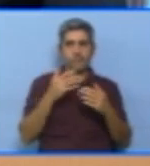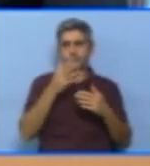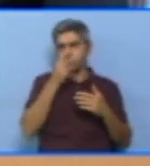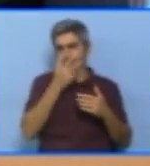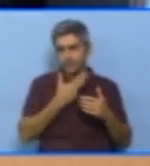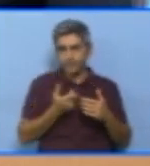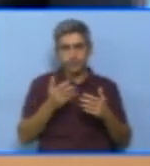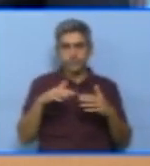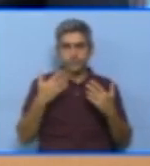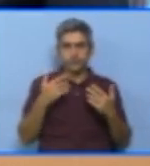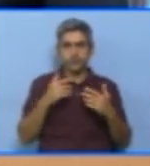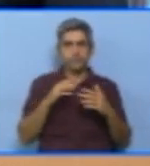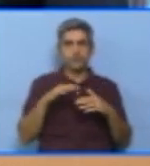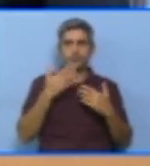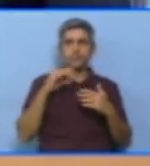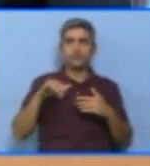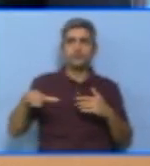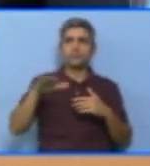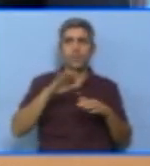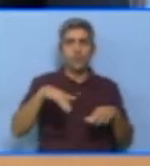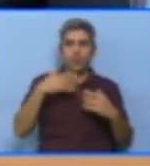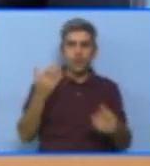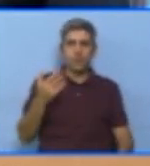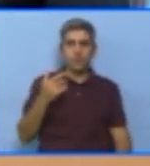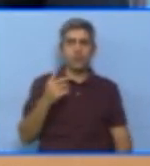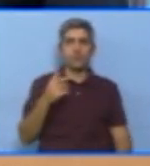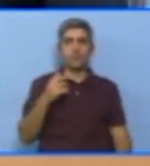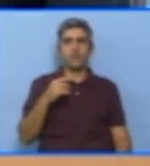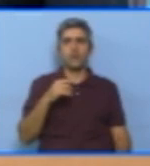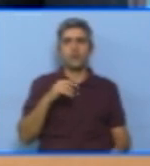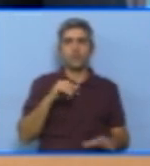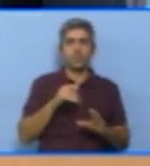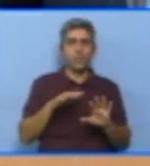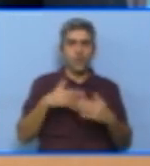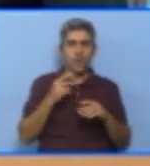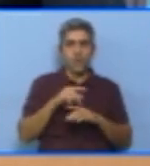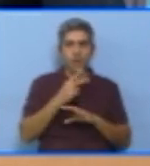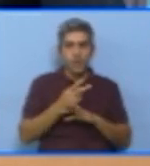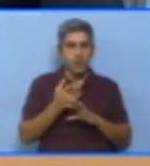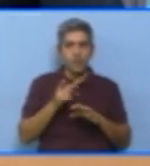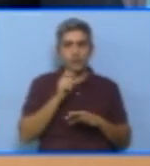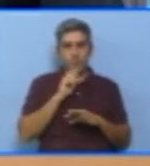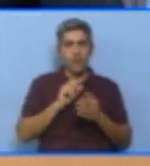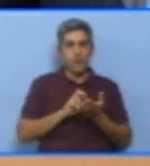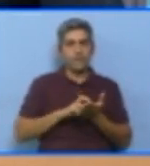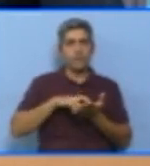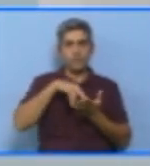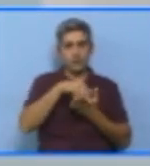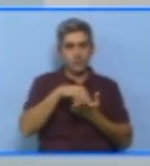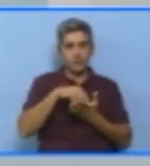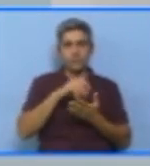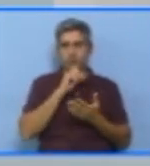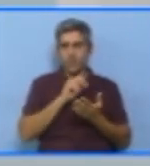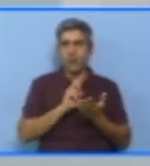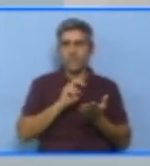desânimo, esteja onde estiver, esteja no poço onde estiver caído, ele pode levantar-se. Isto